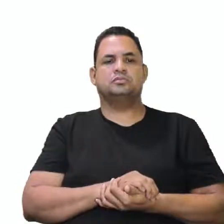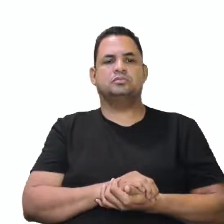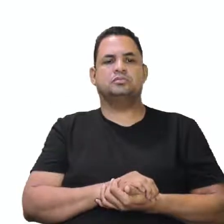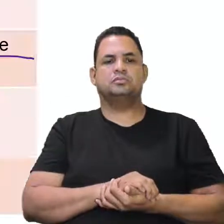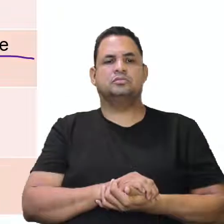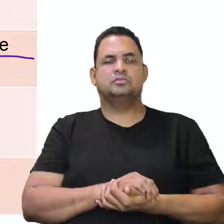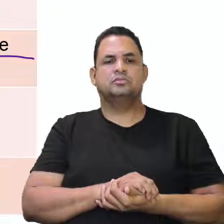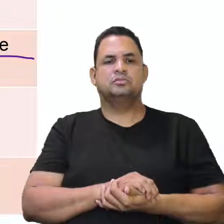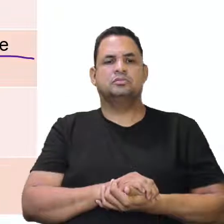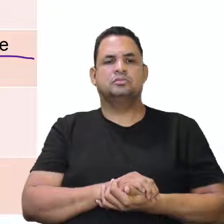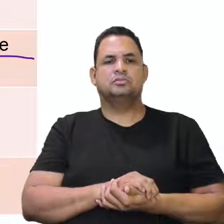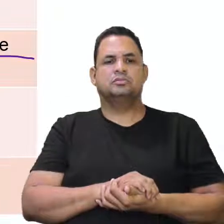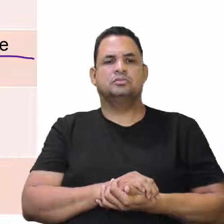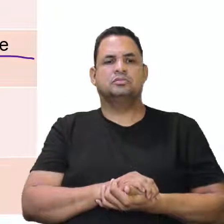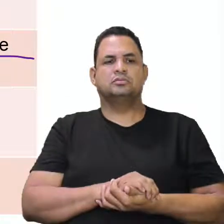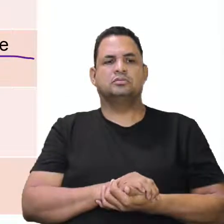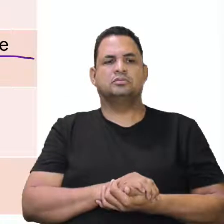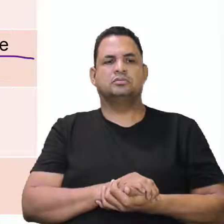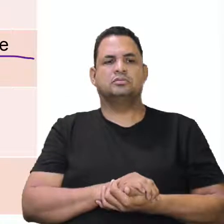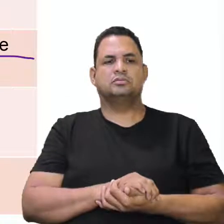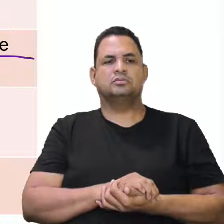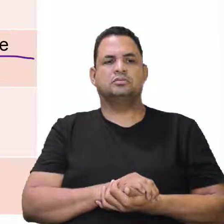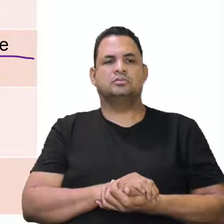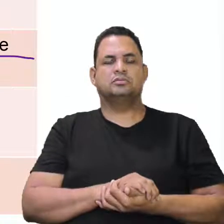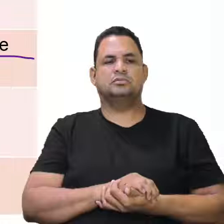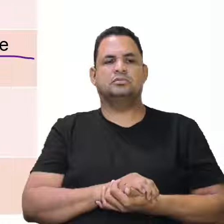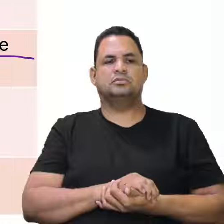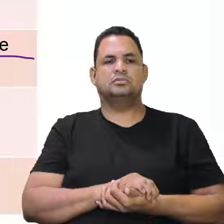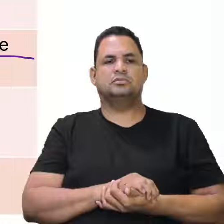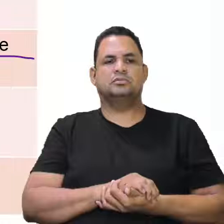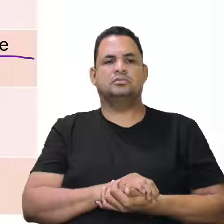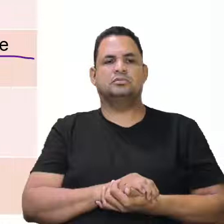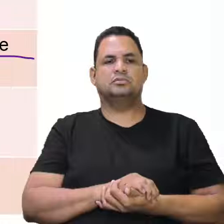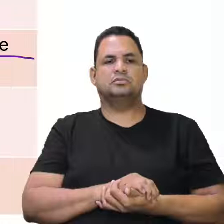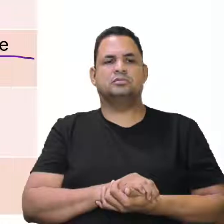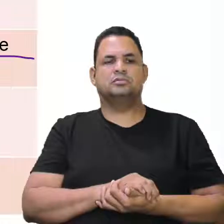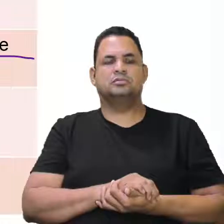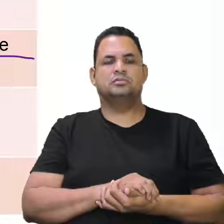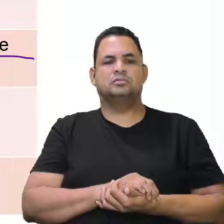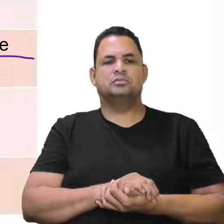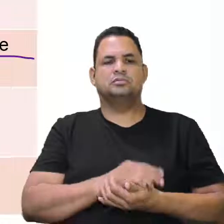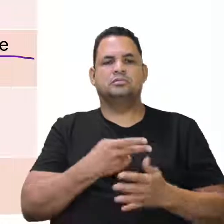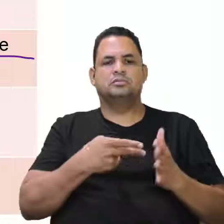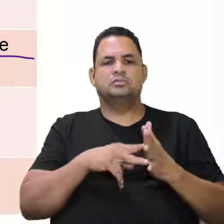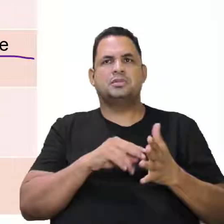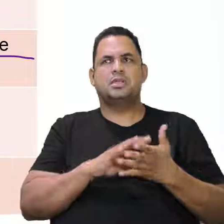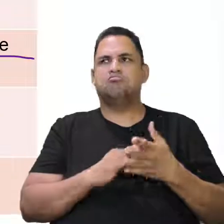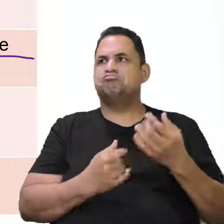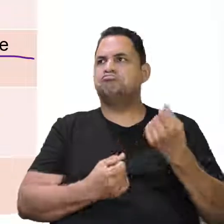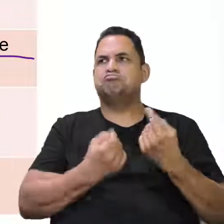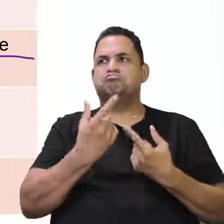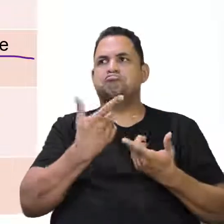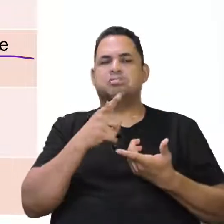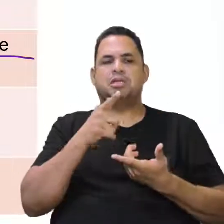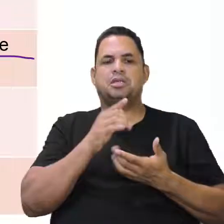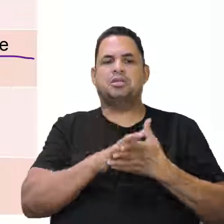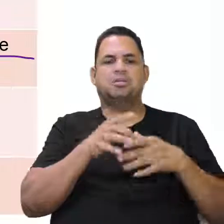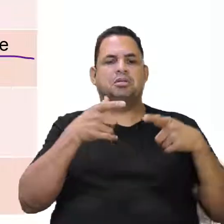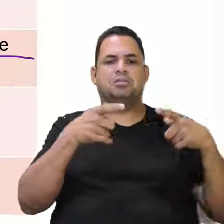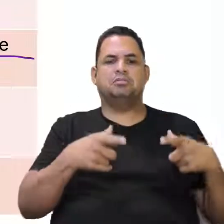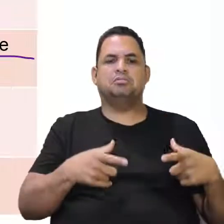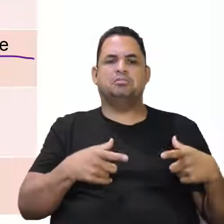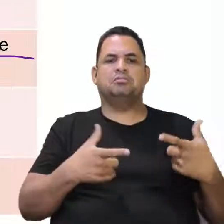Vamos voltar lá para a aula. Anywhere, aqui, anywhere significa nenhum lugar.